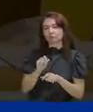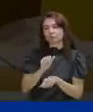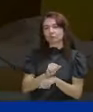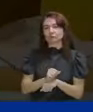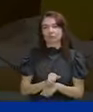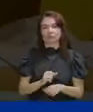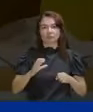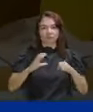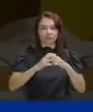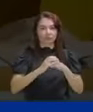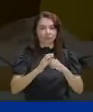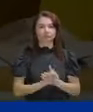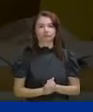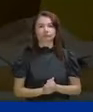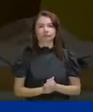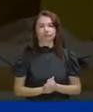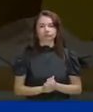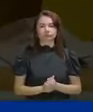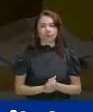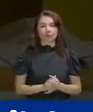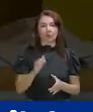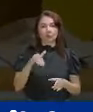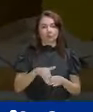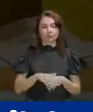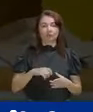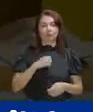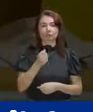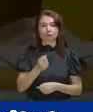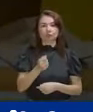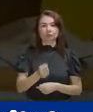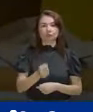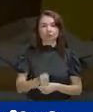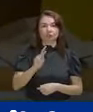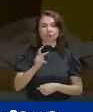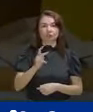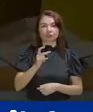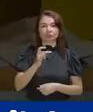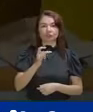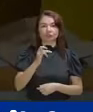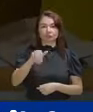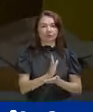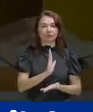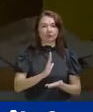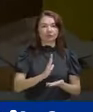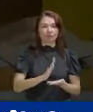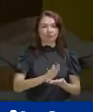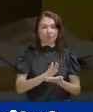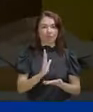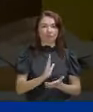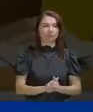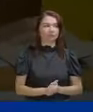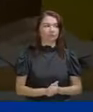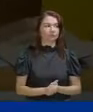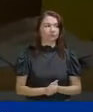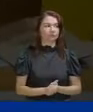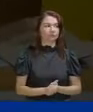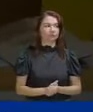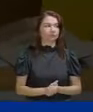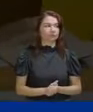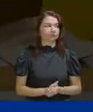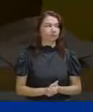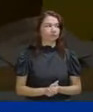Tribunal Regional Eleitoral do Amapá, após o voto da juíza Tina Souza, não é isso? Isso,